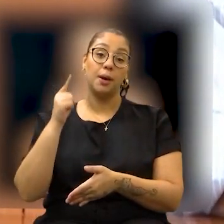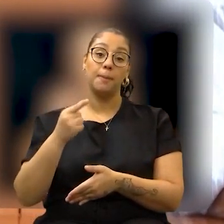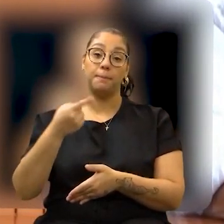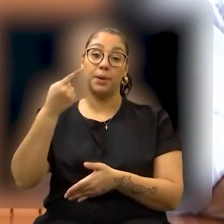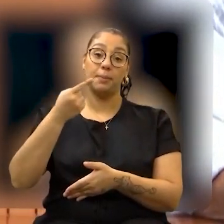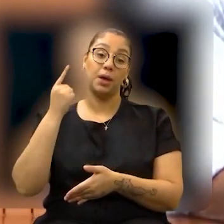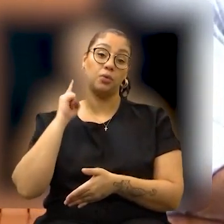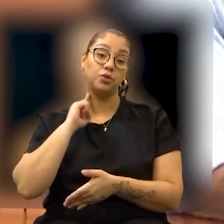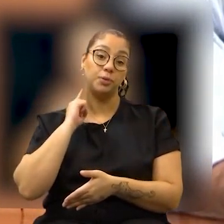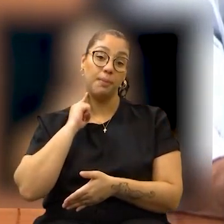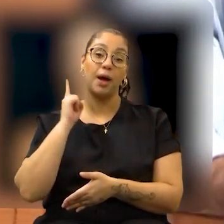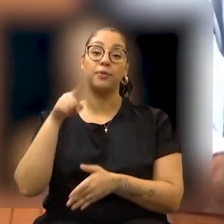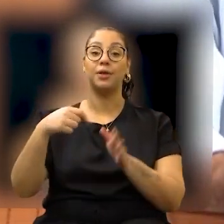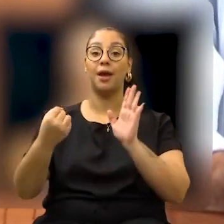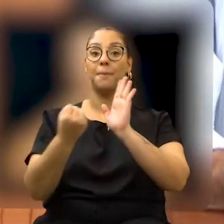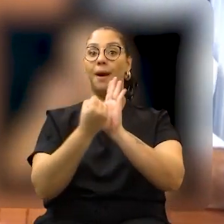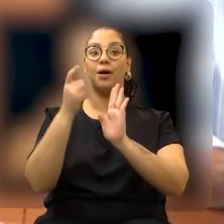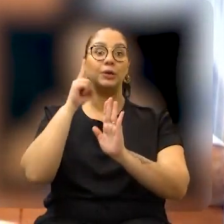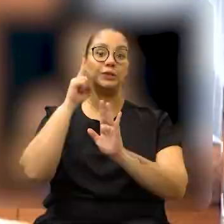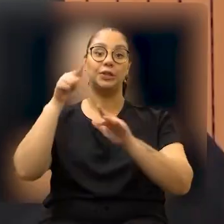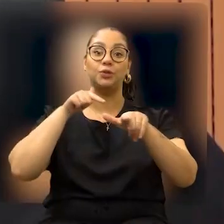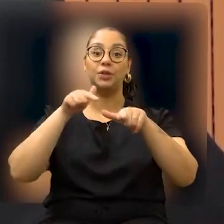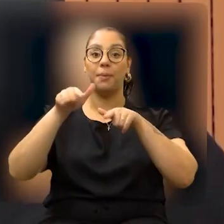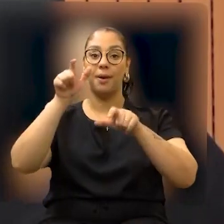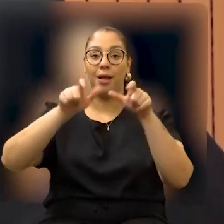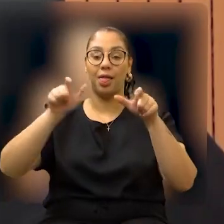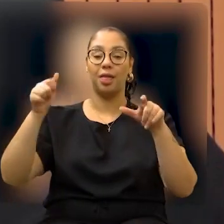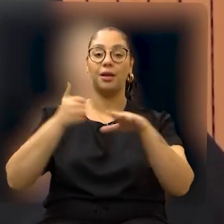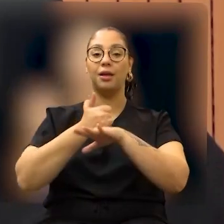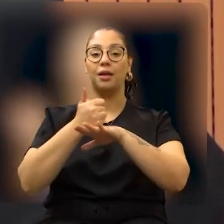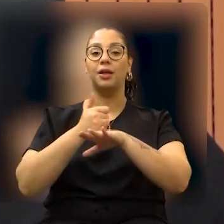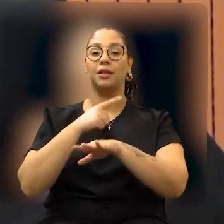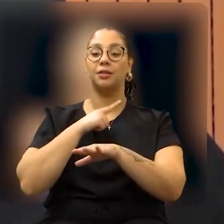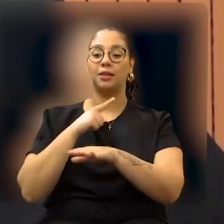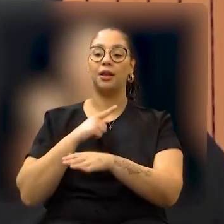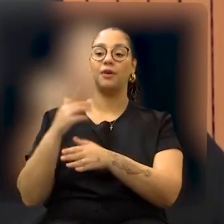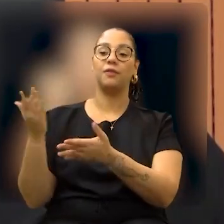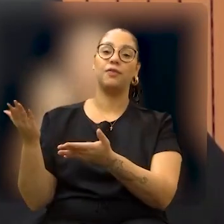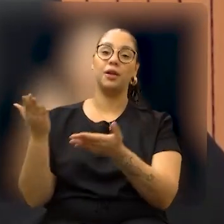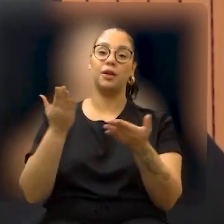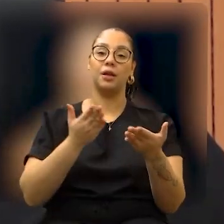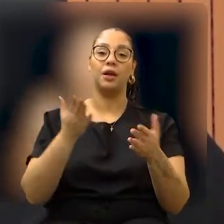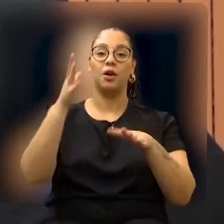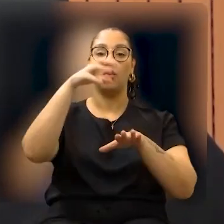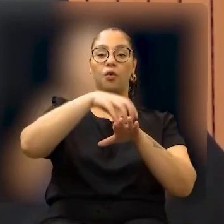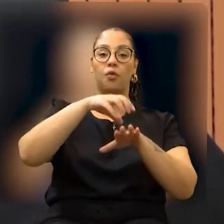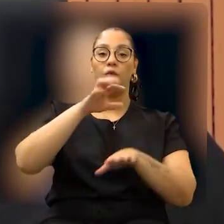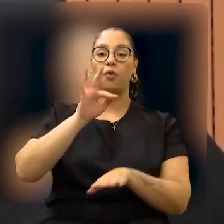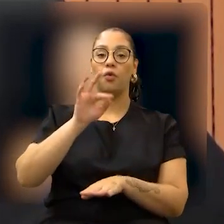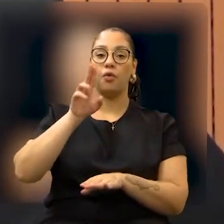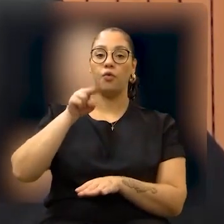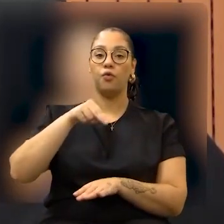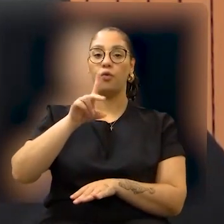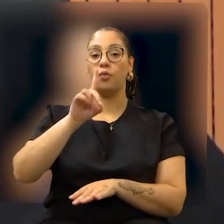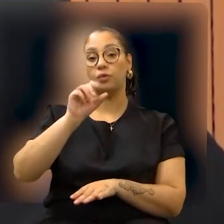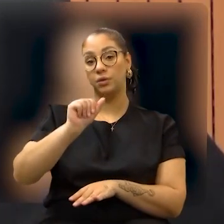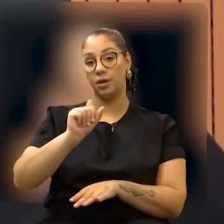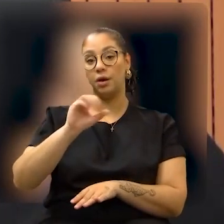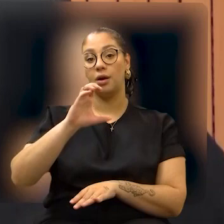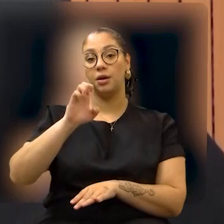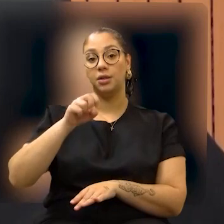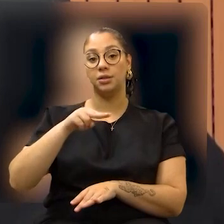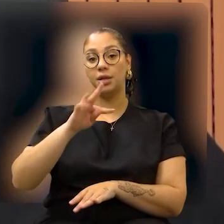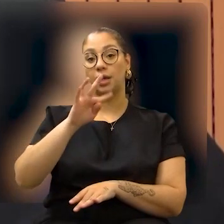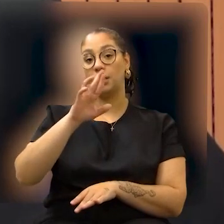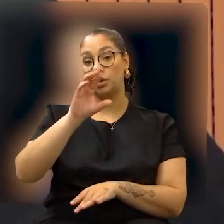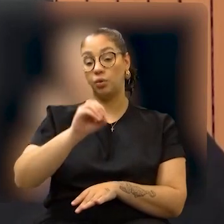maio, data que marca o Dia do Trabalhador, trouxe o presidente da Fundacentro, a Fundação Jorge Duprá Figueiredo, de